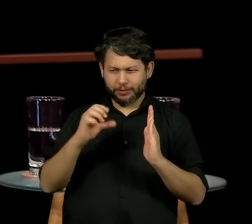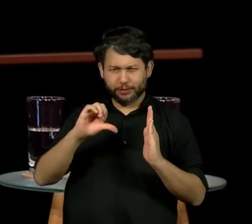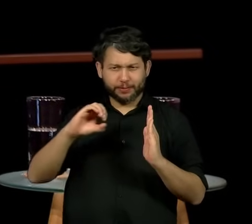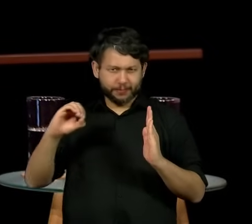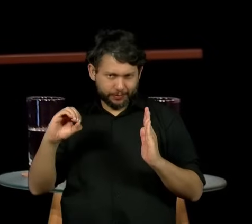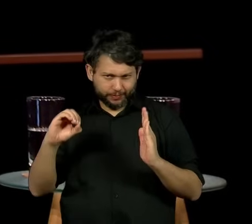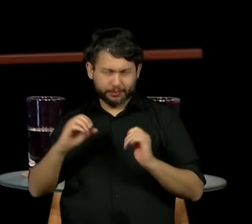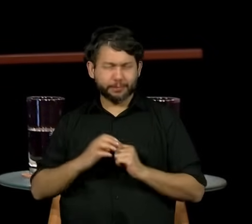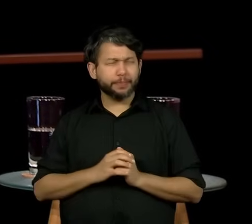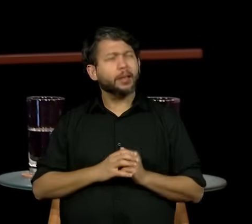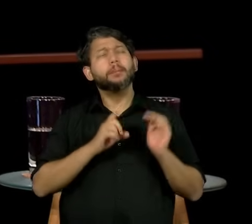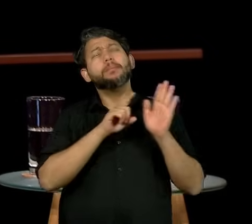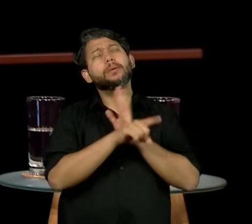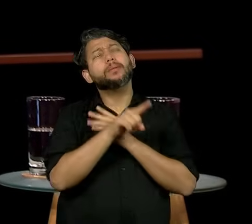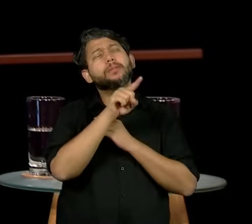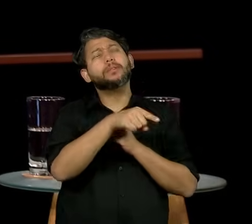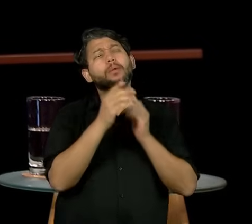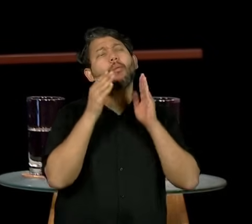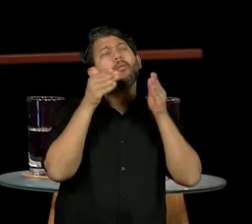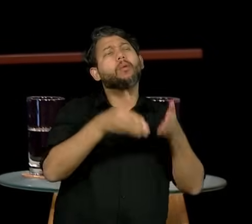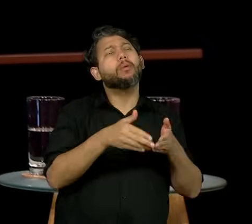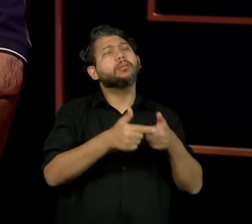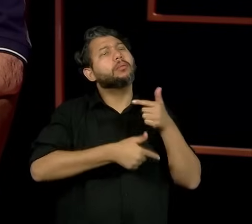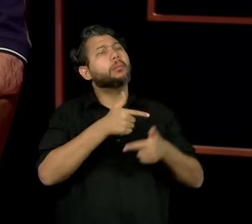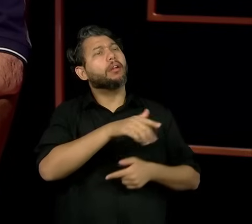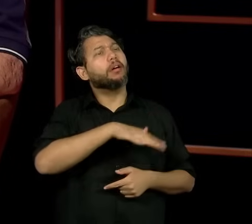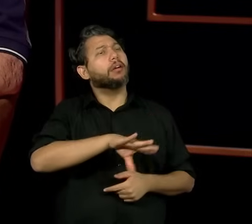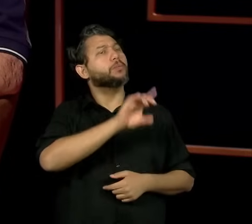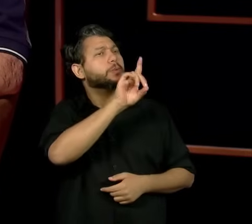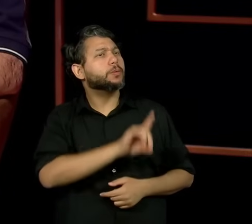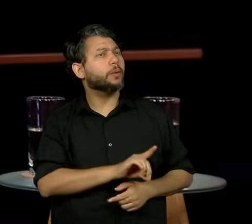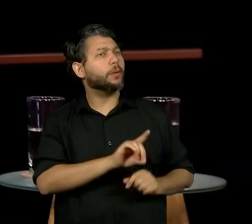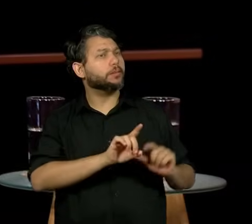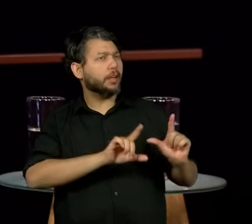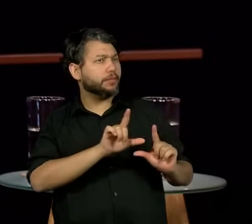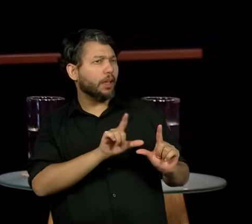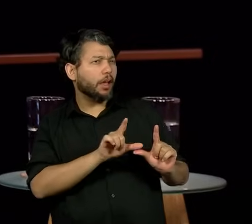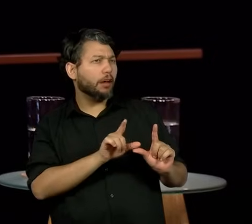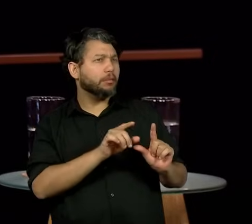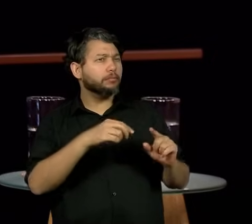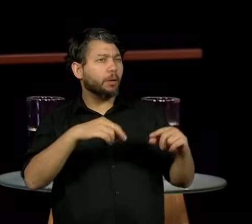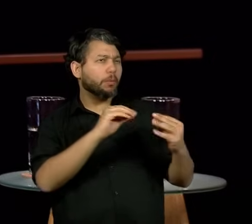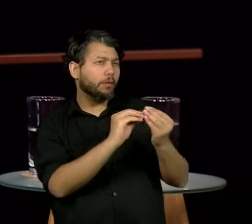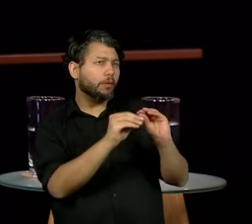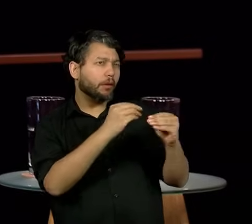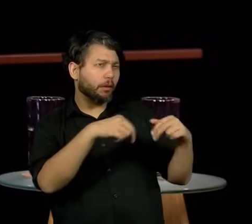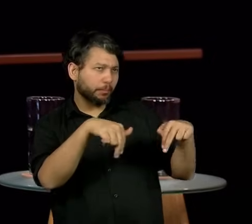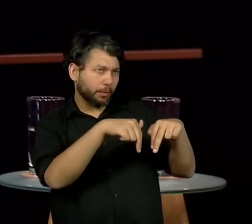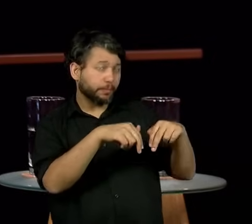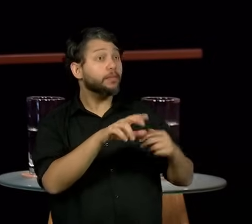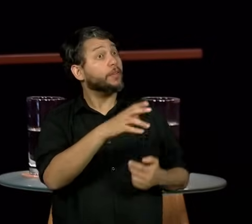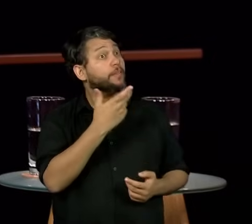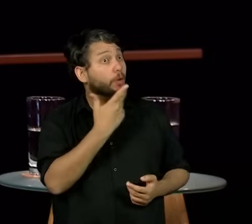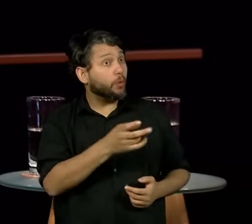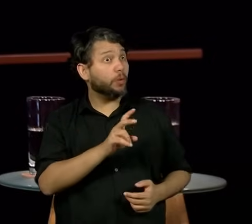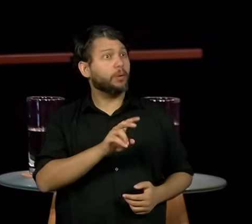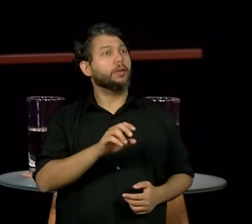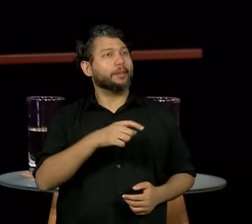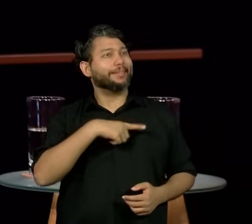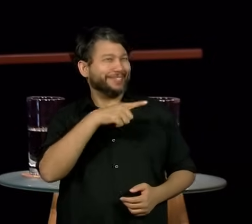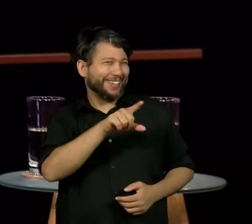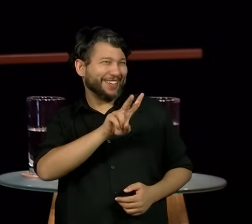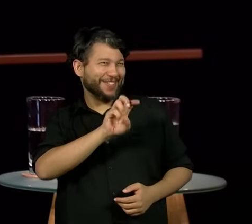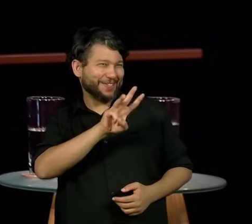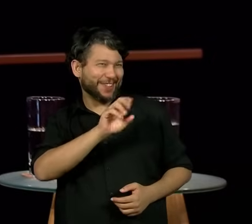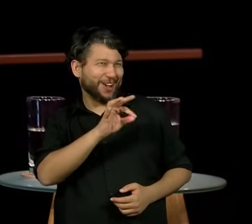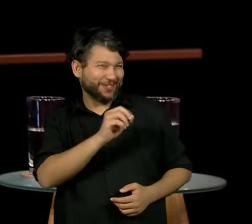resolveu focar o seu trabalho também como diretor de televisão. E aí, você já falou do Walter Avancini, que foi fundamental na sua